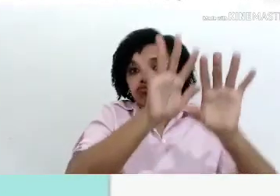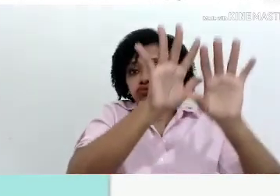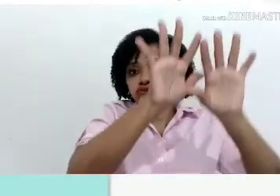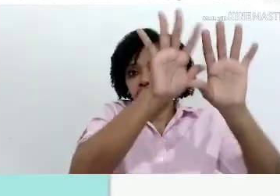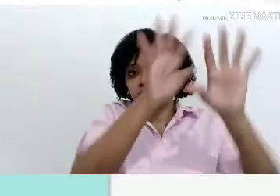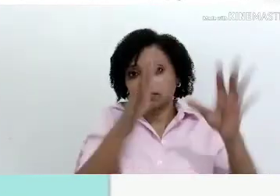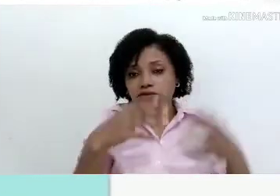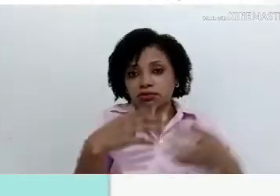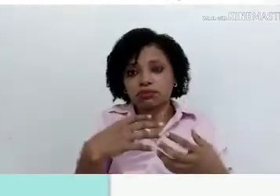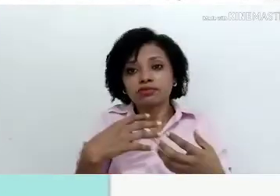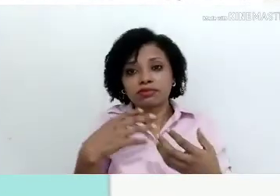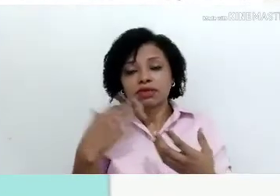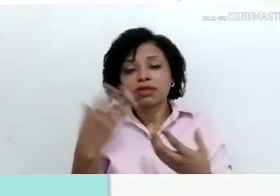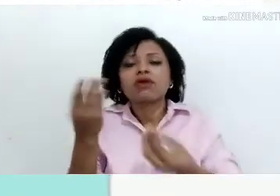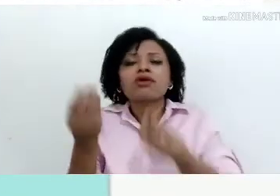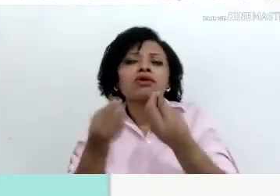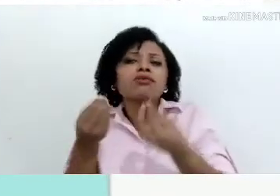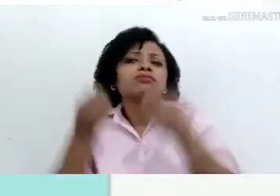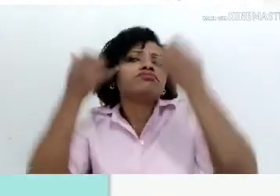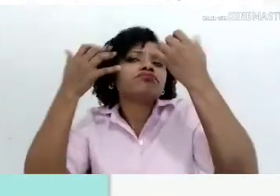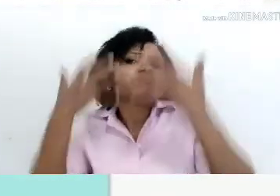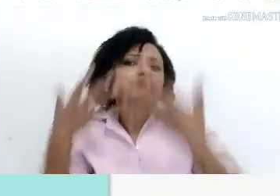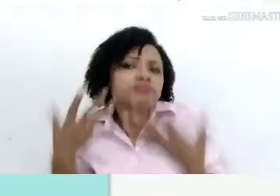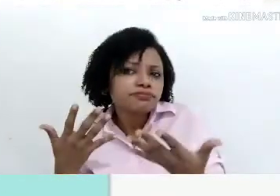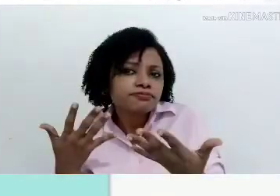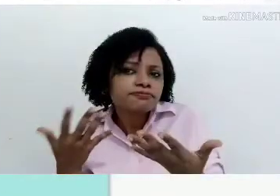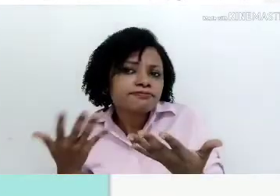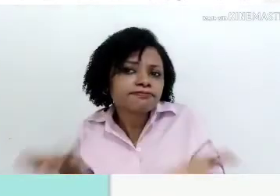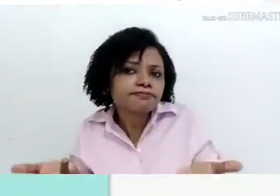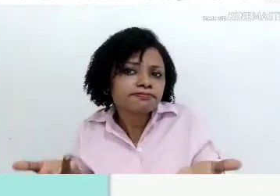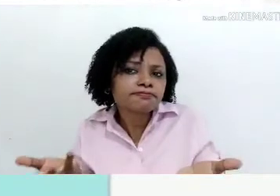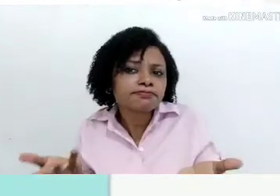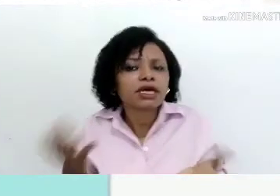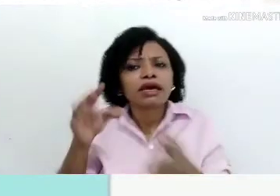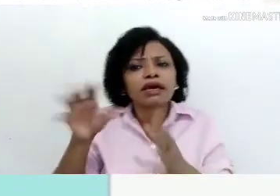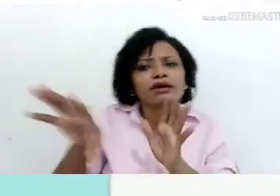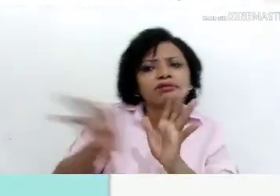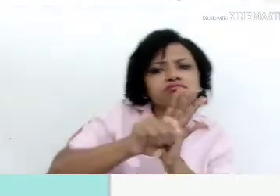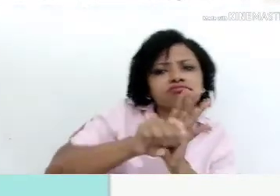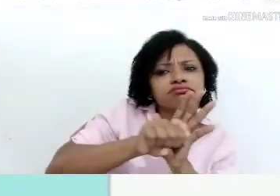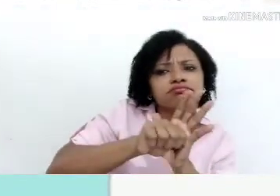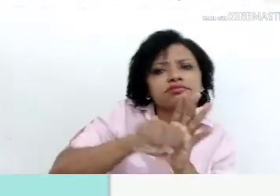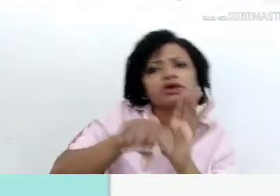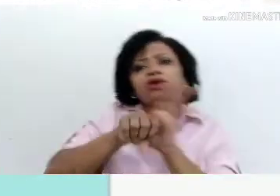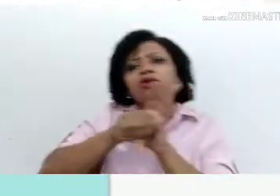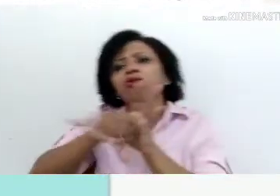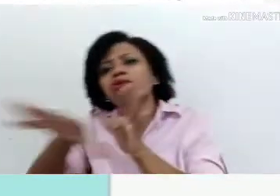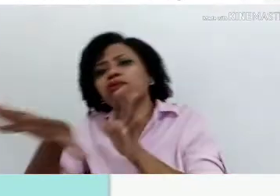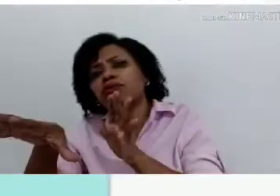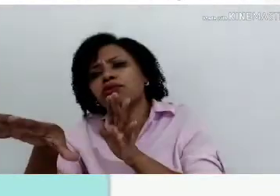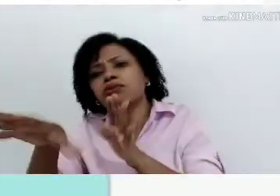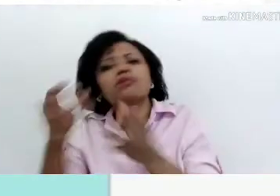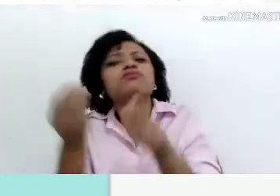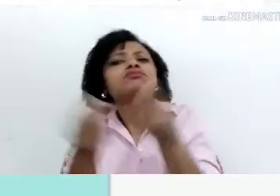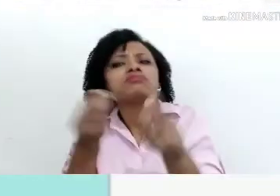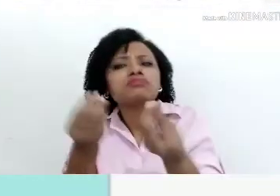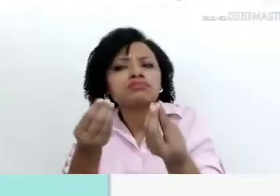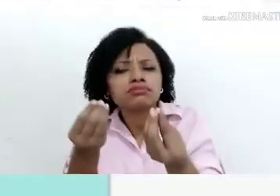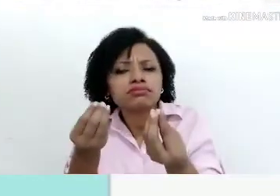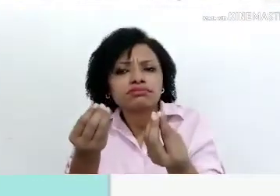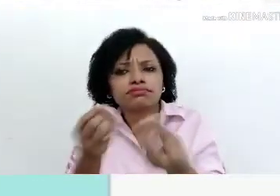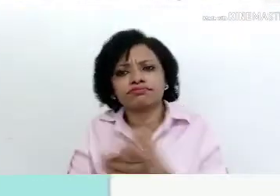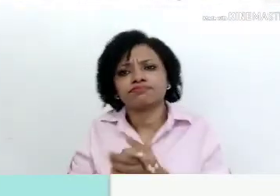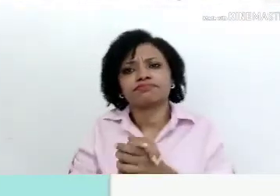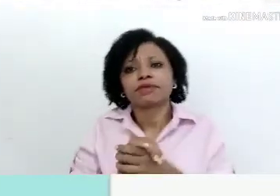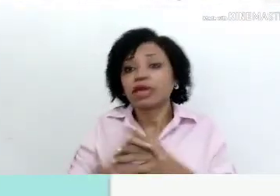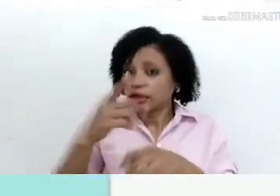né? Então, como é que você explica isso? É um processo exo, endo e recebe, retira?